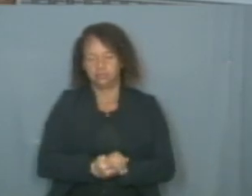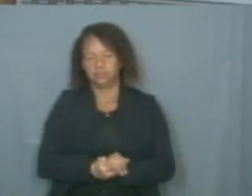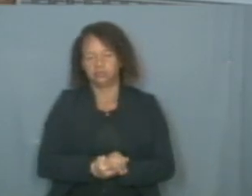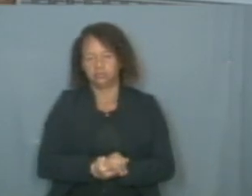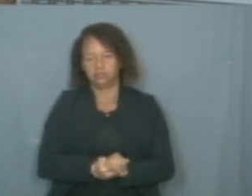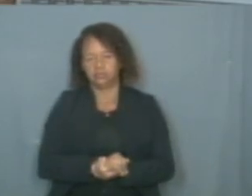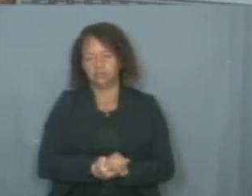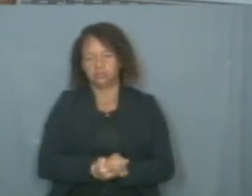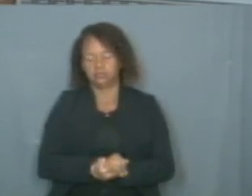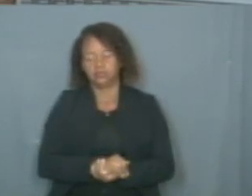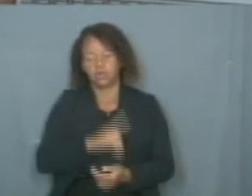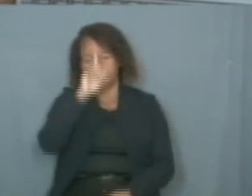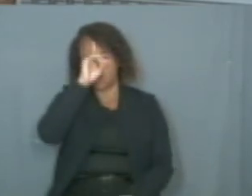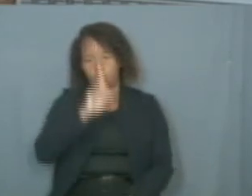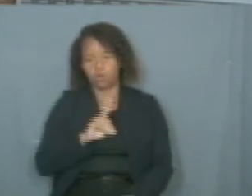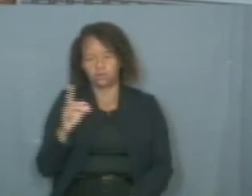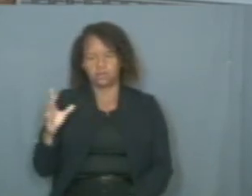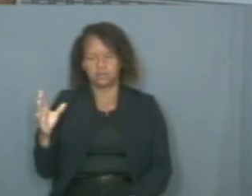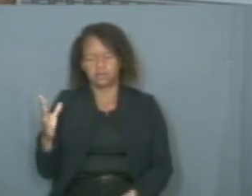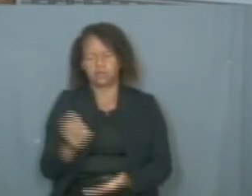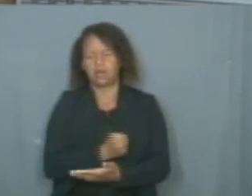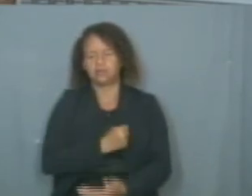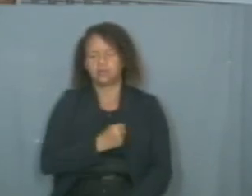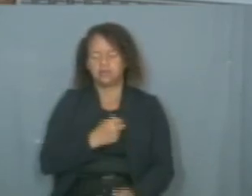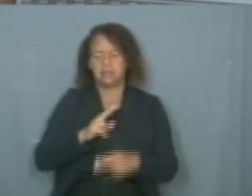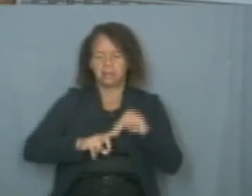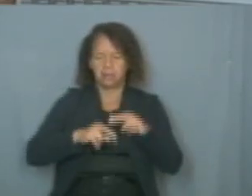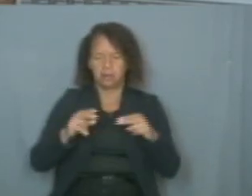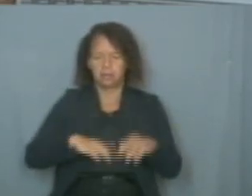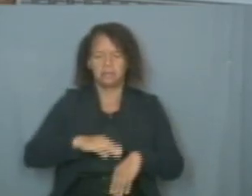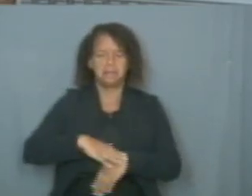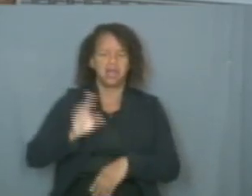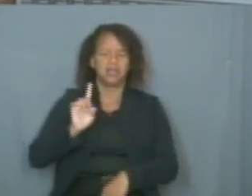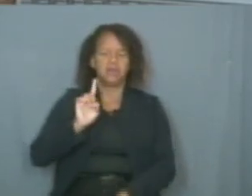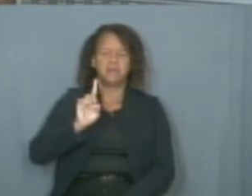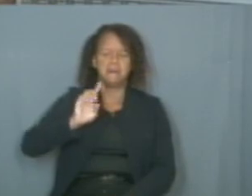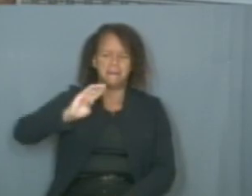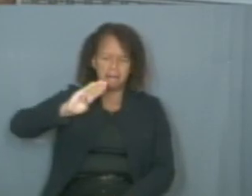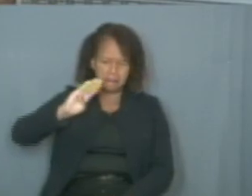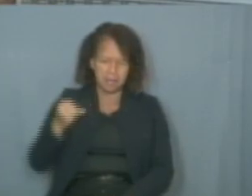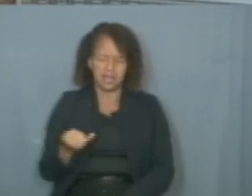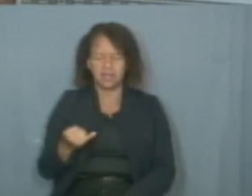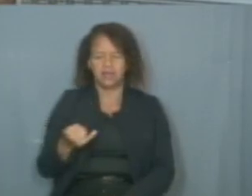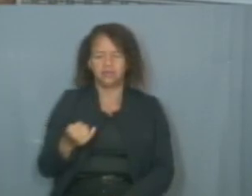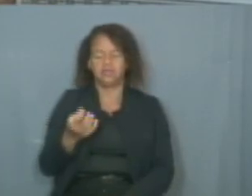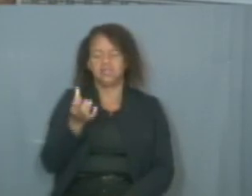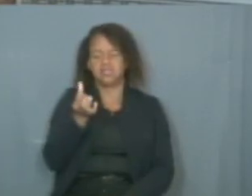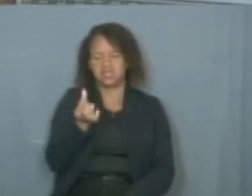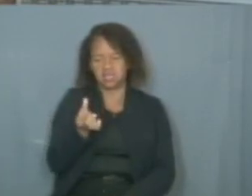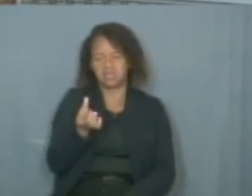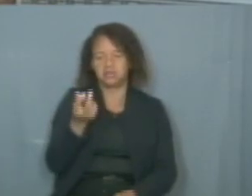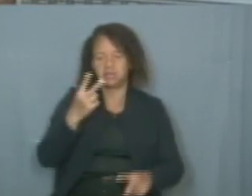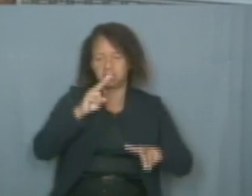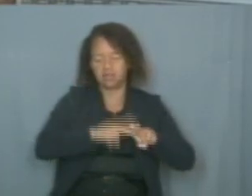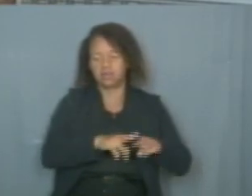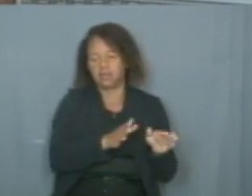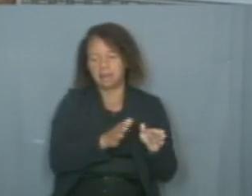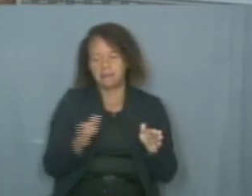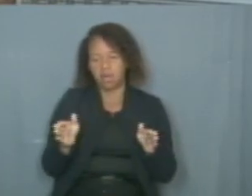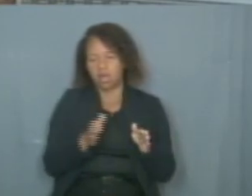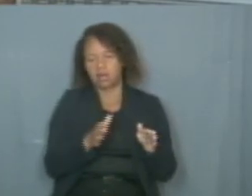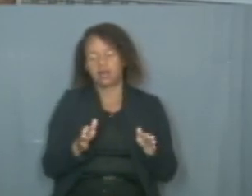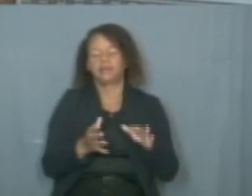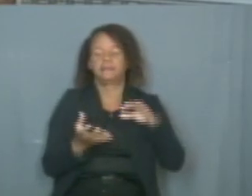apreensão, ordens de sequestro de bens no valor de mais de 1 bilhão e 6 mandados de prisão temporária